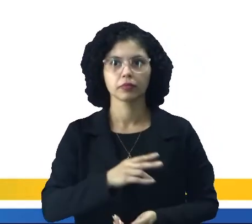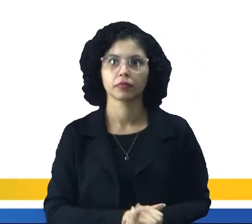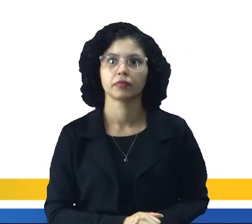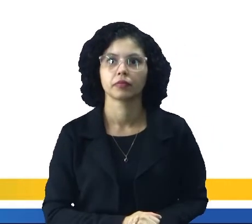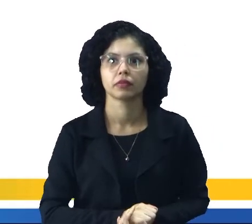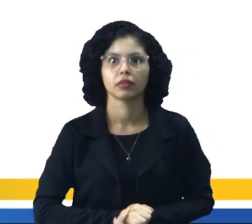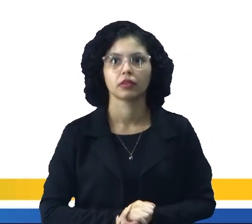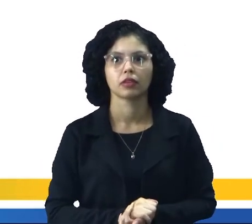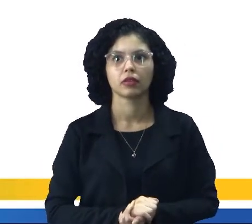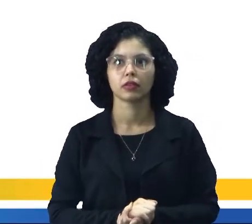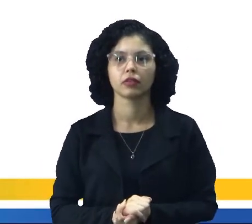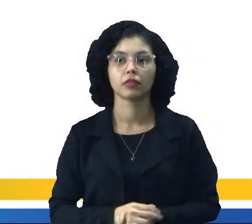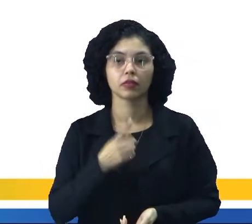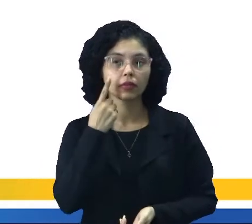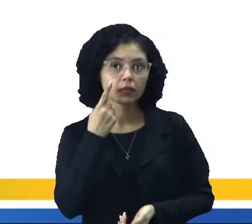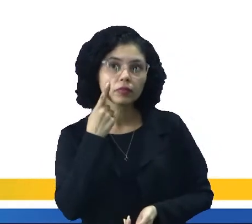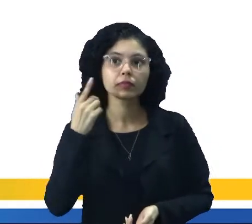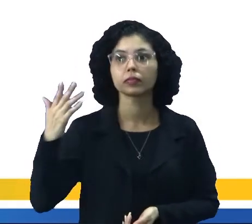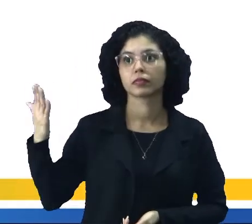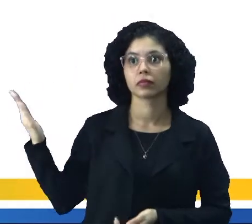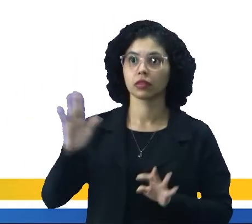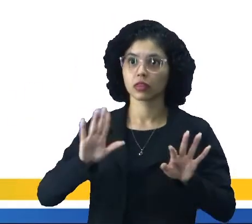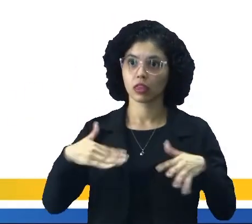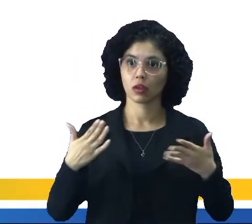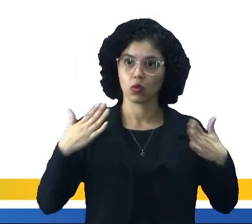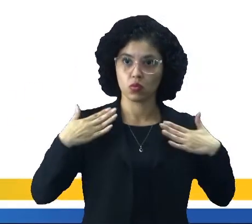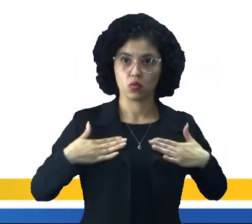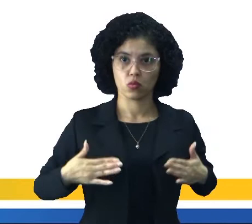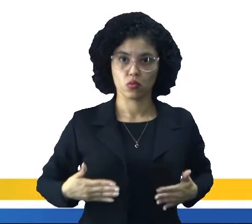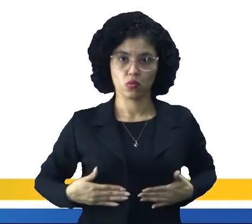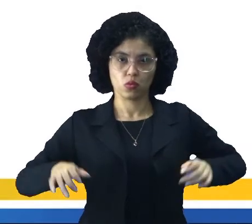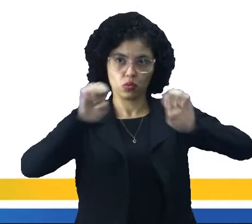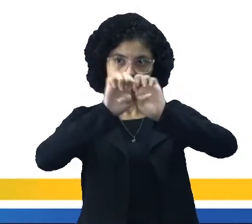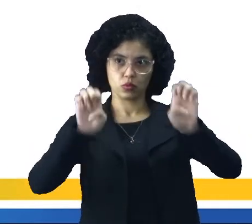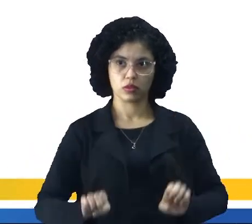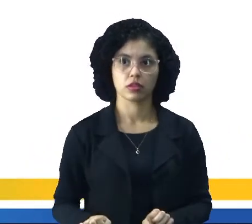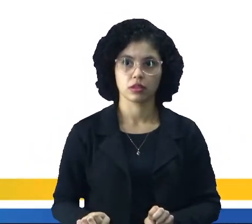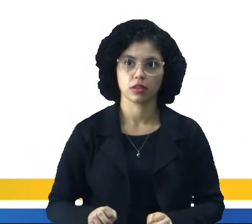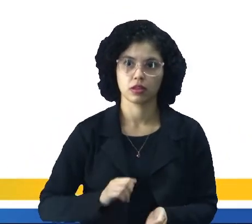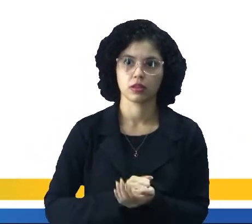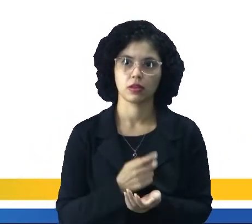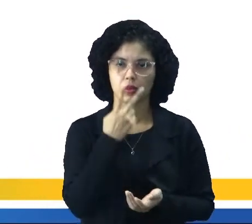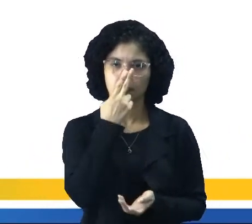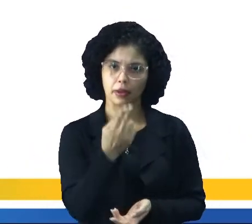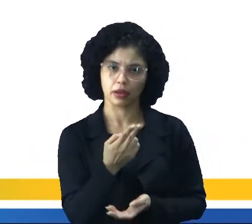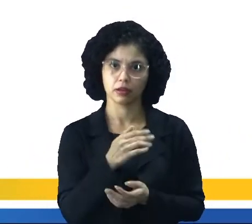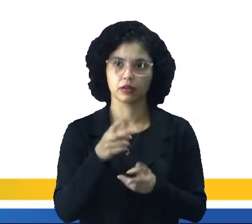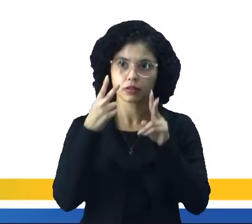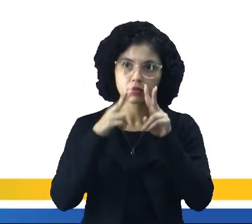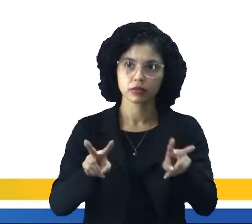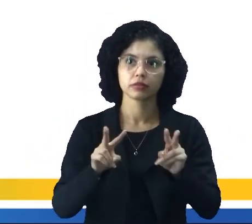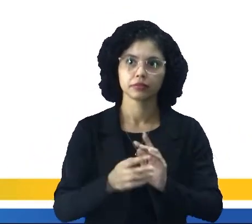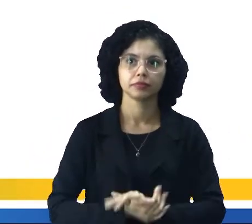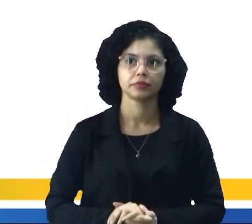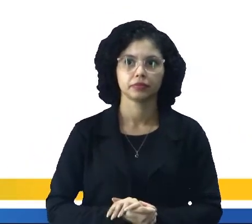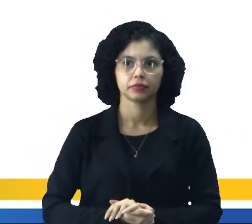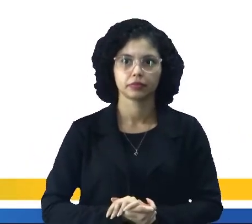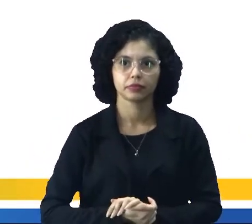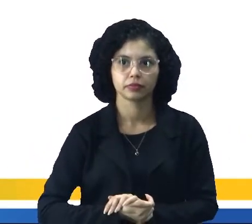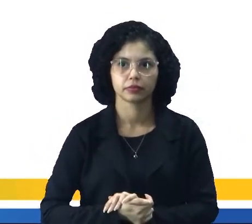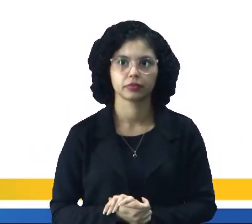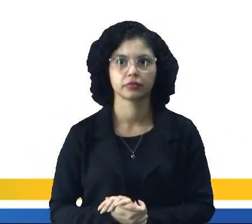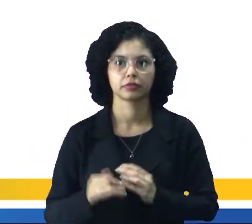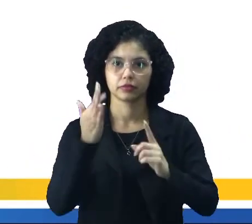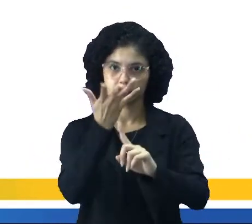voltar a imagem, que vocês vão conseguir, Vejam aí qual é o corpo que tem a estrutura muscular nitidamente visível.